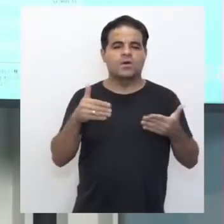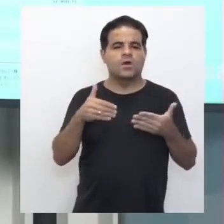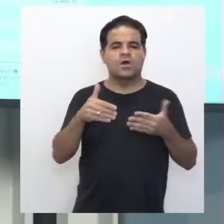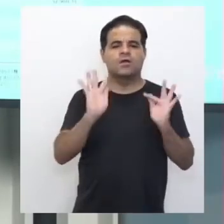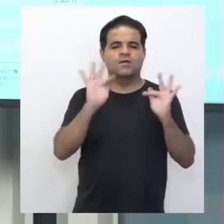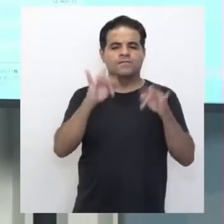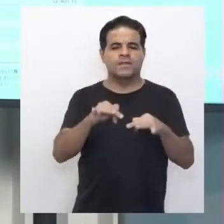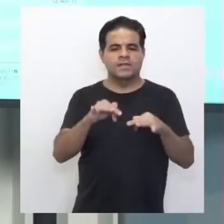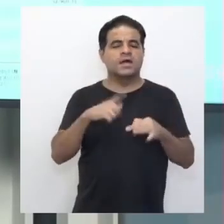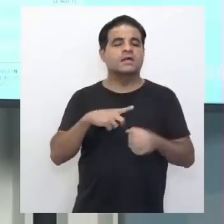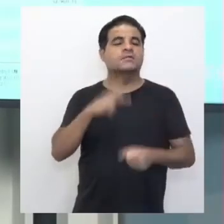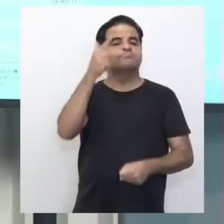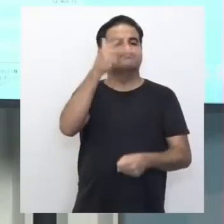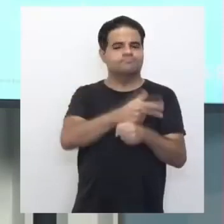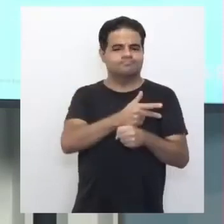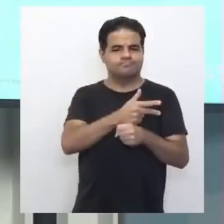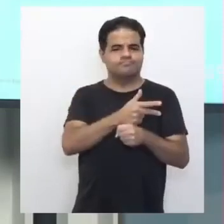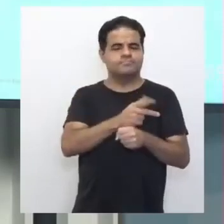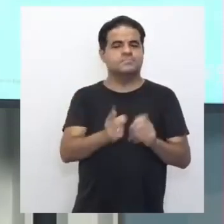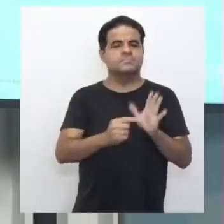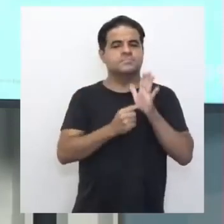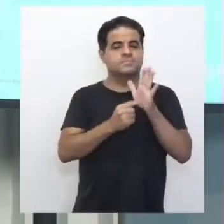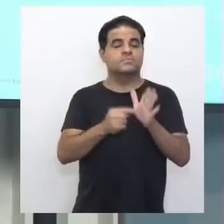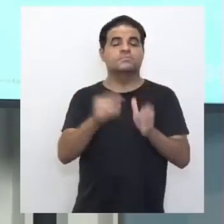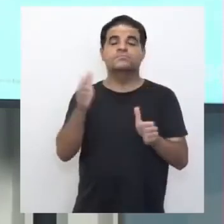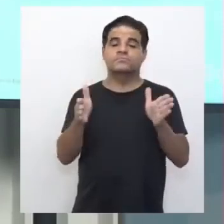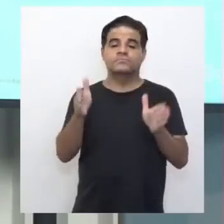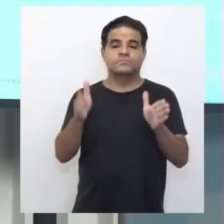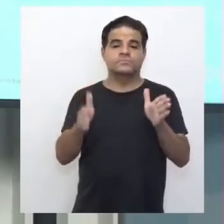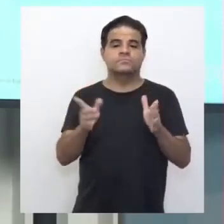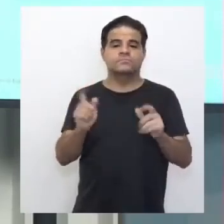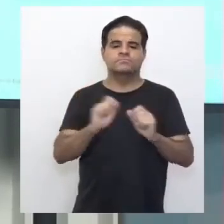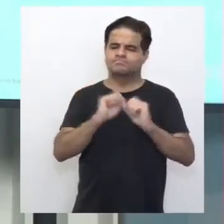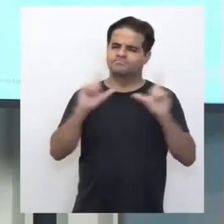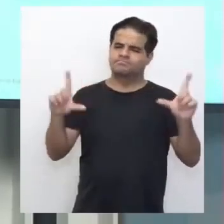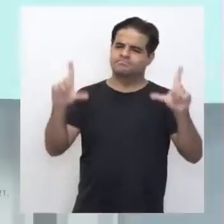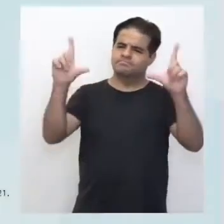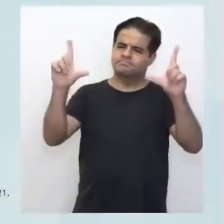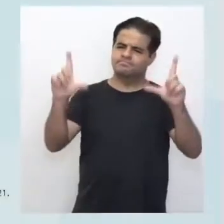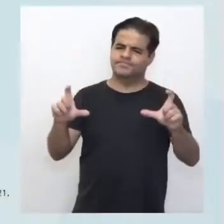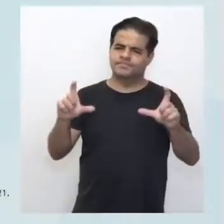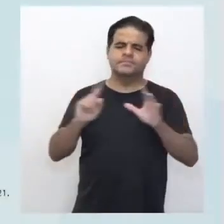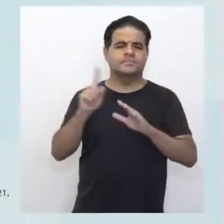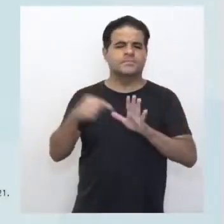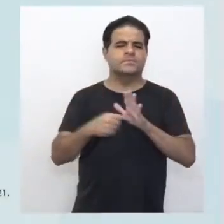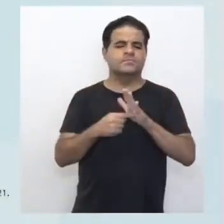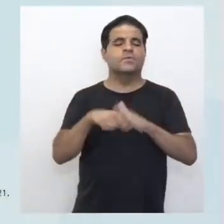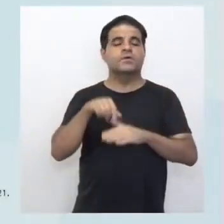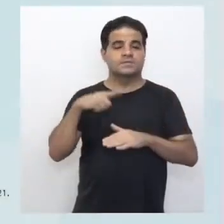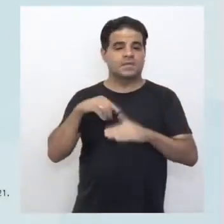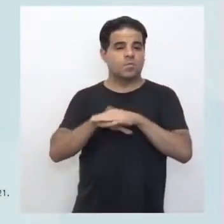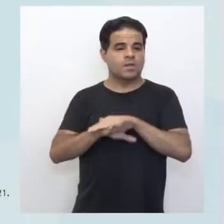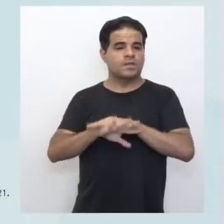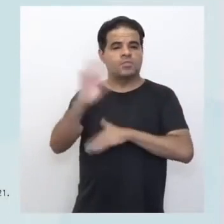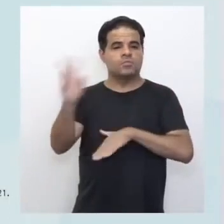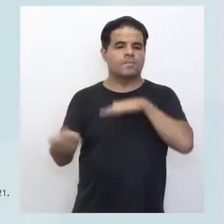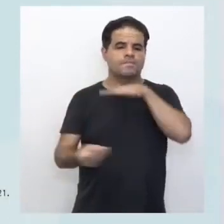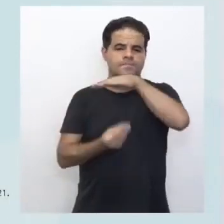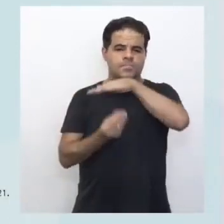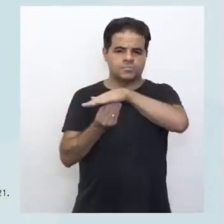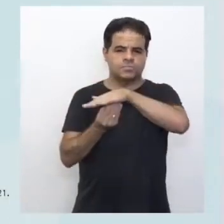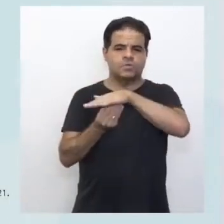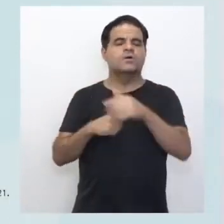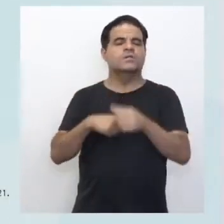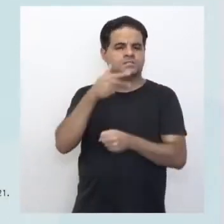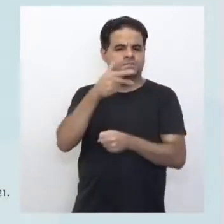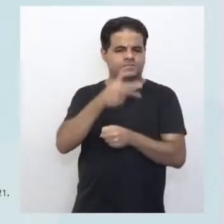para vocês, tem um vídeo aí, né, que mostra o PNUD brasileiro, printem a tela, né, depois vai estar no repositório para vocês assistirem esse vídeo, tá,